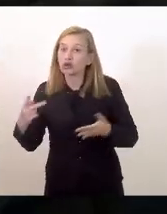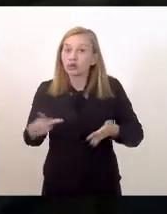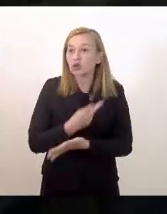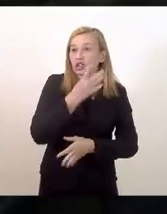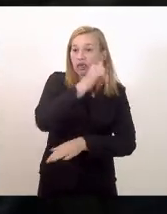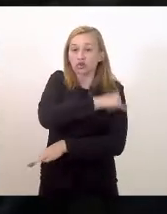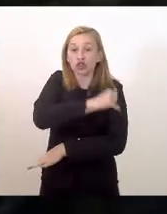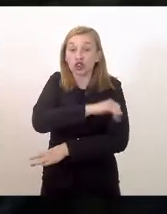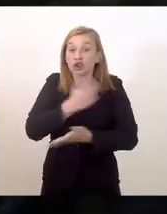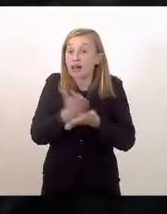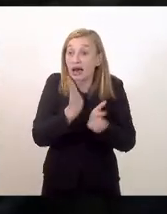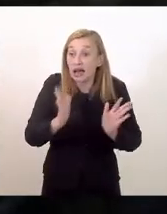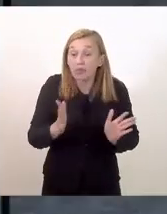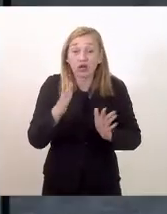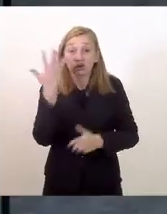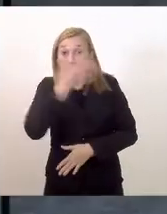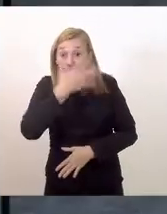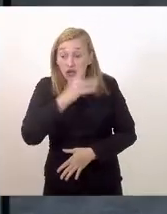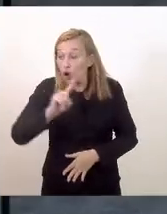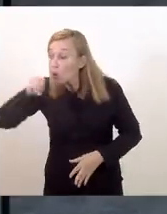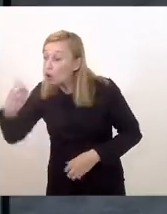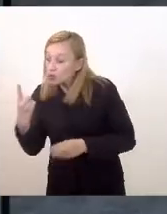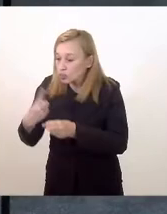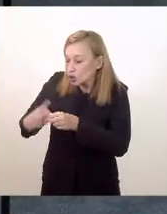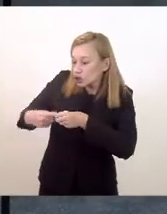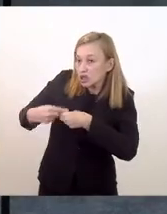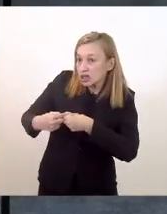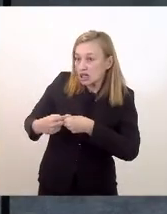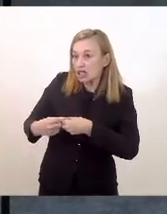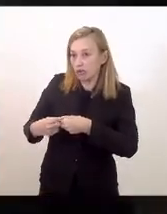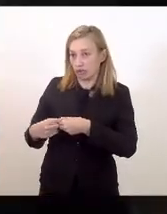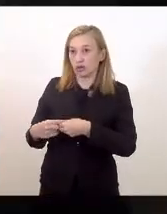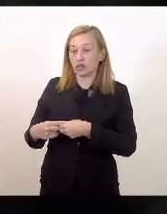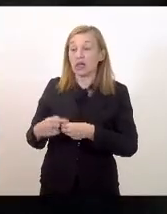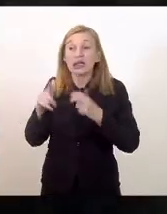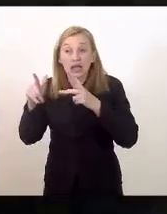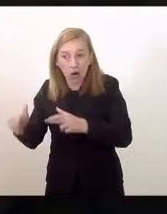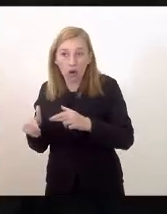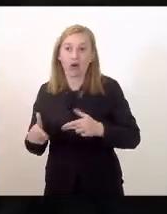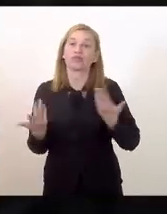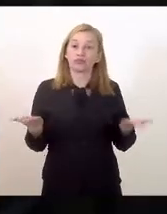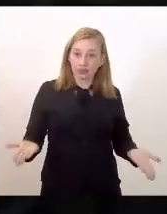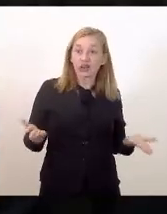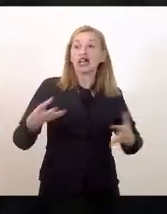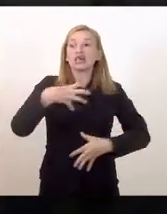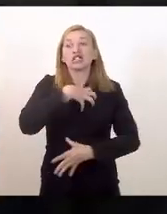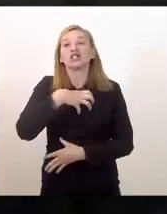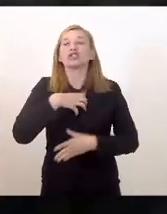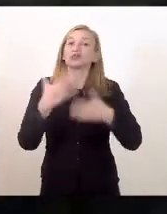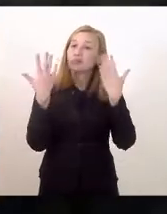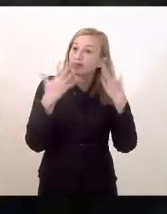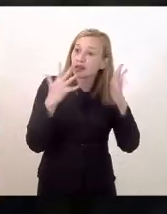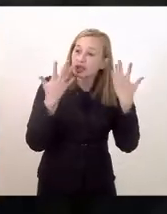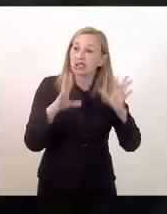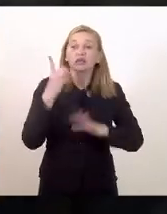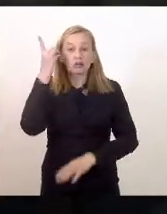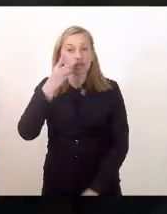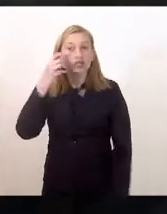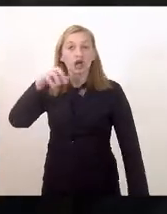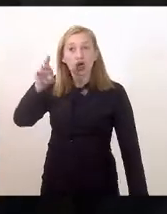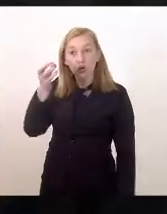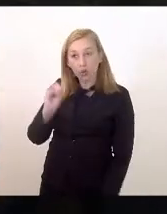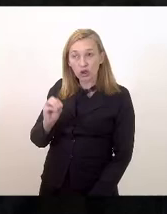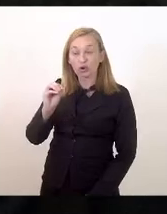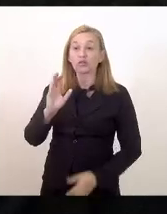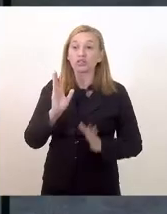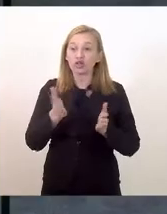e acaba que a gente não olha para os outros municípios da maneira que deveria. Então, nesse sentido, parabenizar o deputado Eurico, já